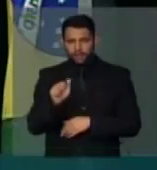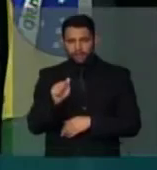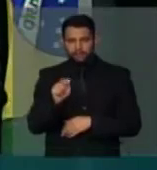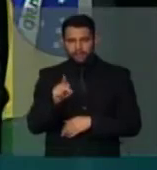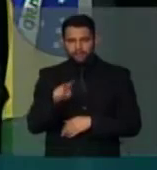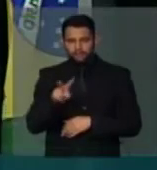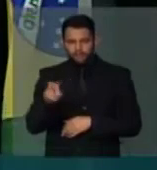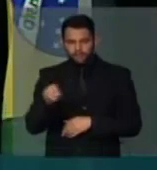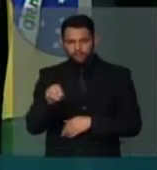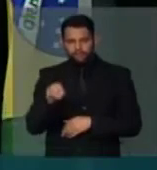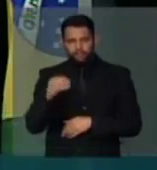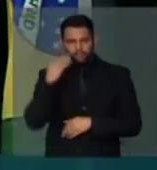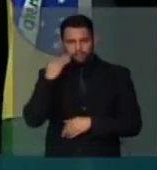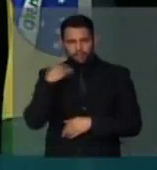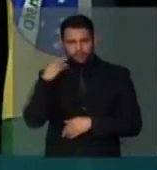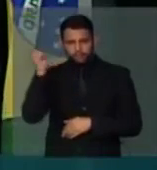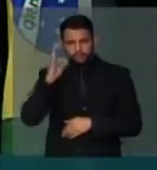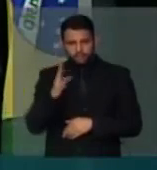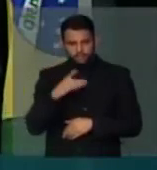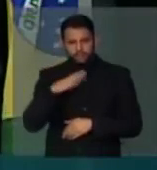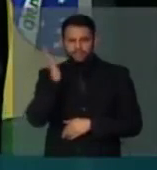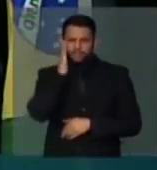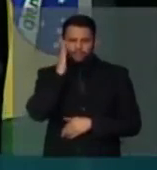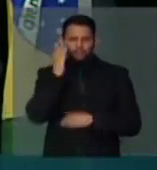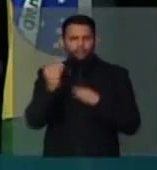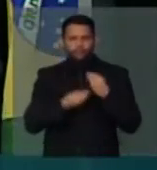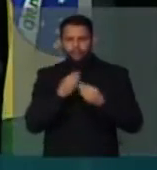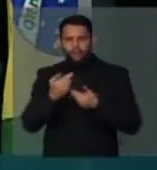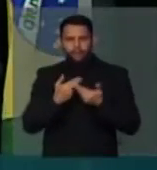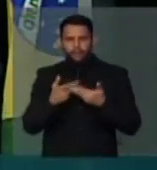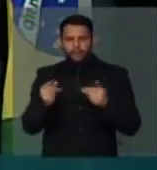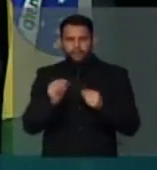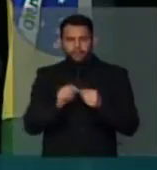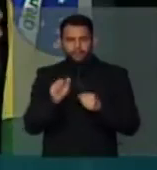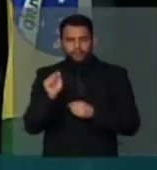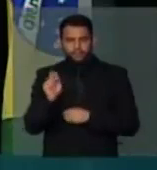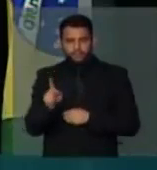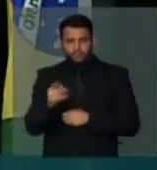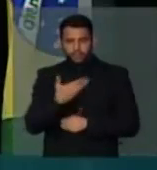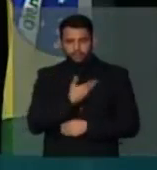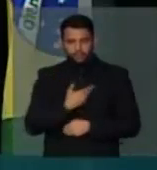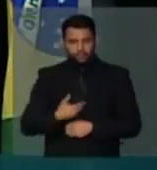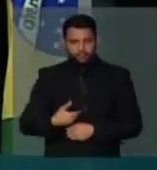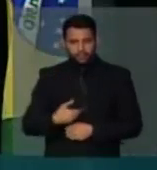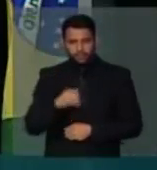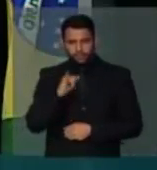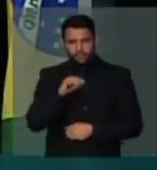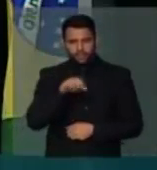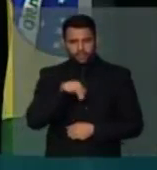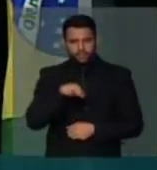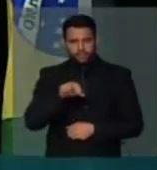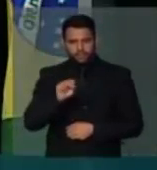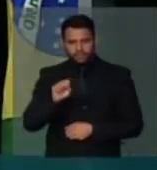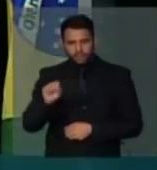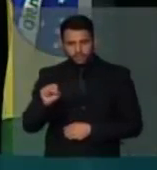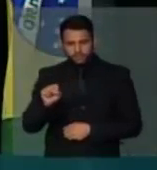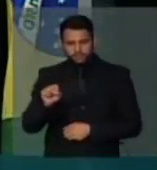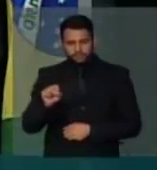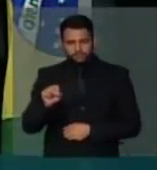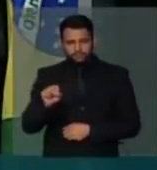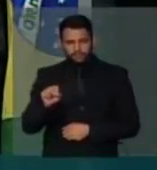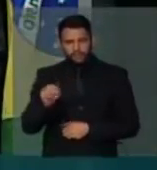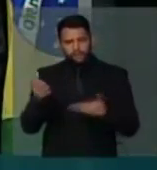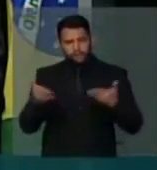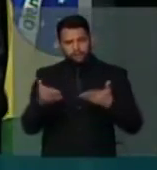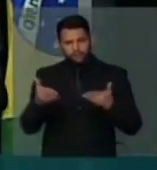Banco do Brasil, e sei também o que é a atividade da aposentadoria pública através do INSS.